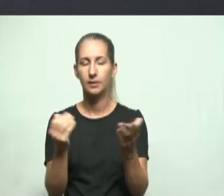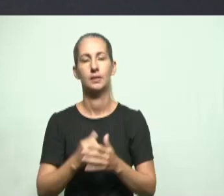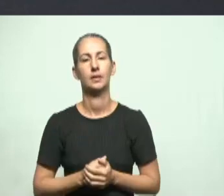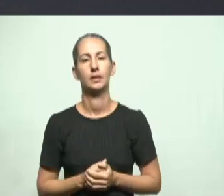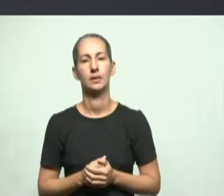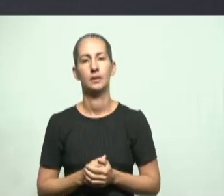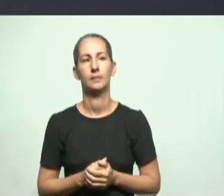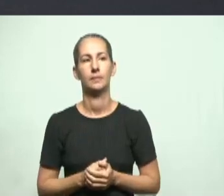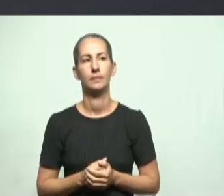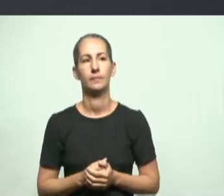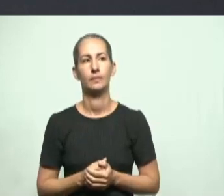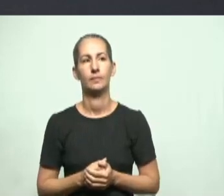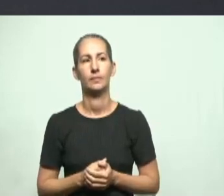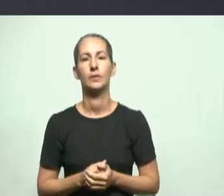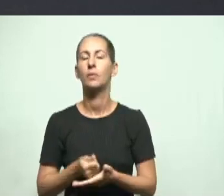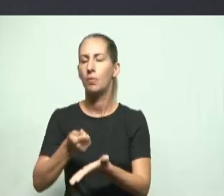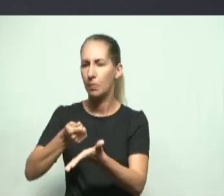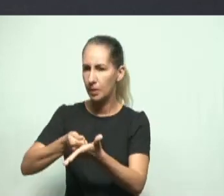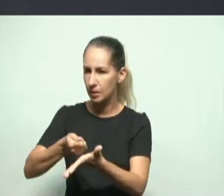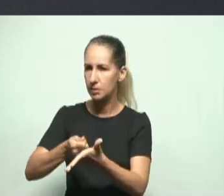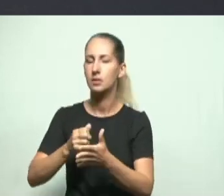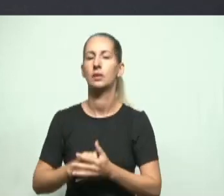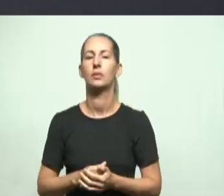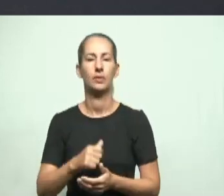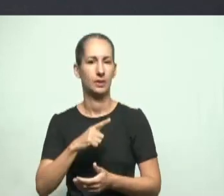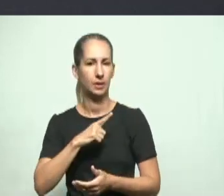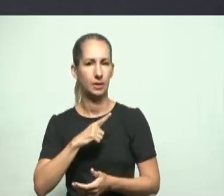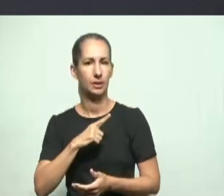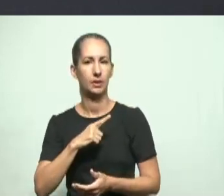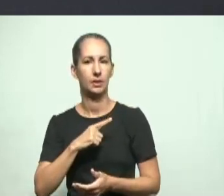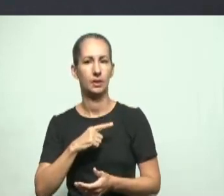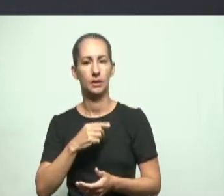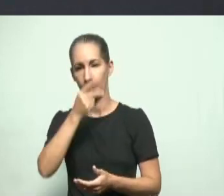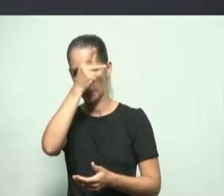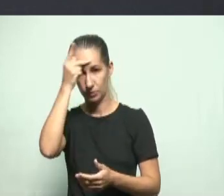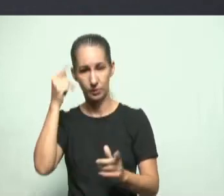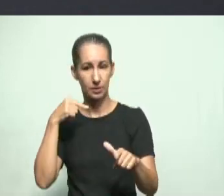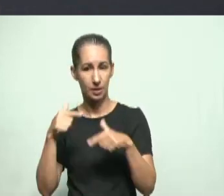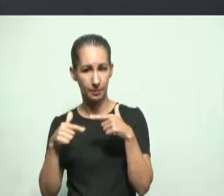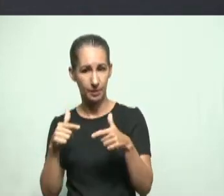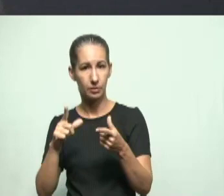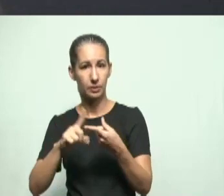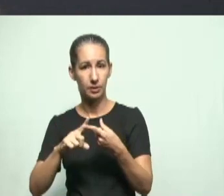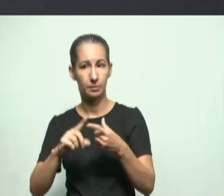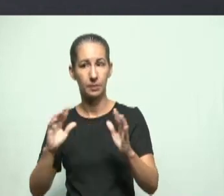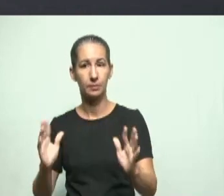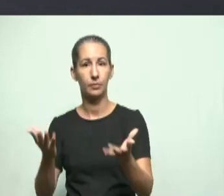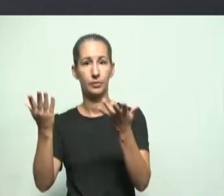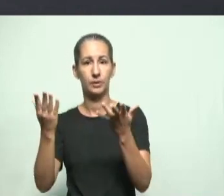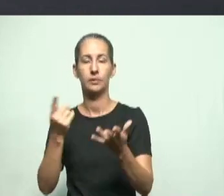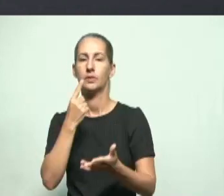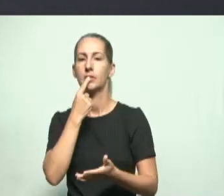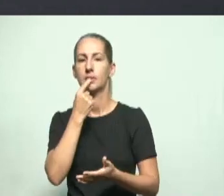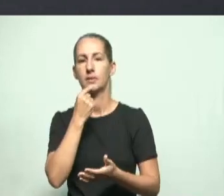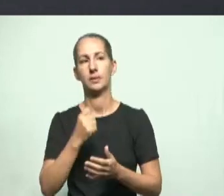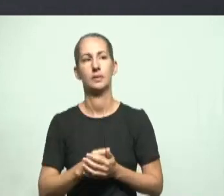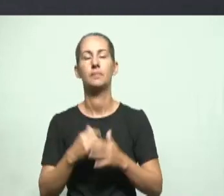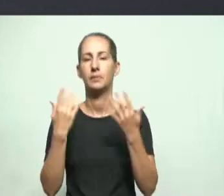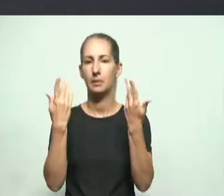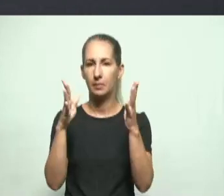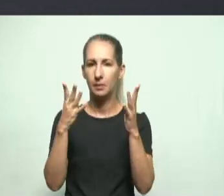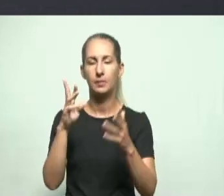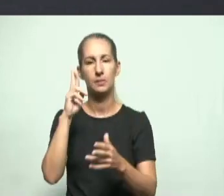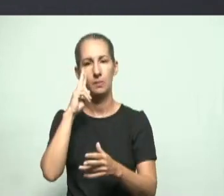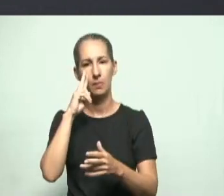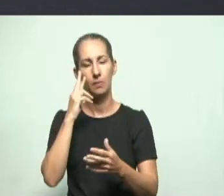tenham a obrigação de fazer com que os seus colaboradores também se motivem a ser doadores. Parabéns, vereador